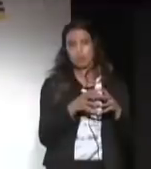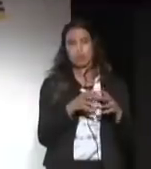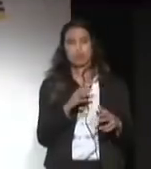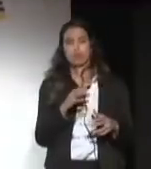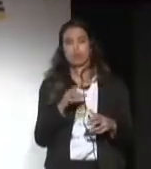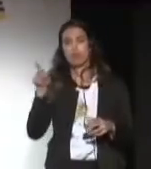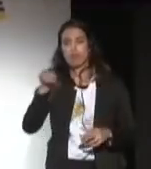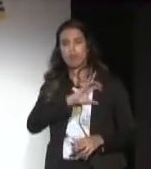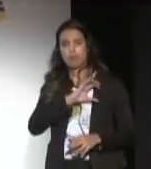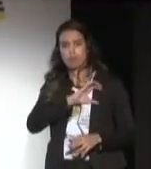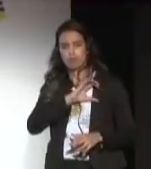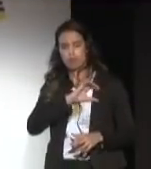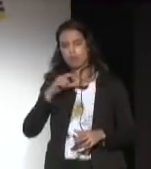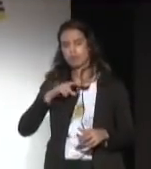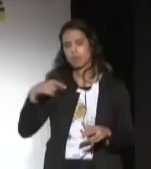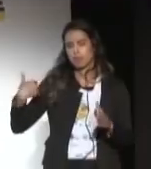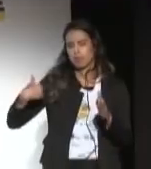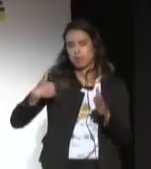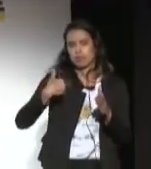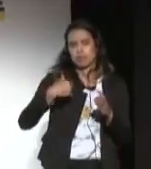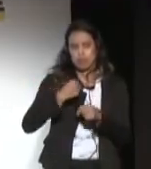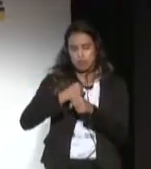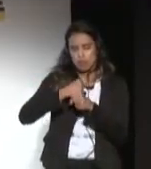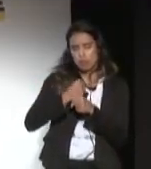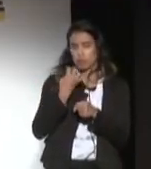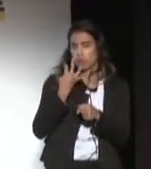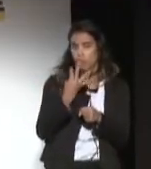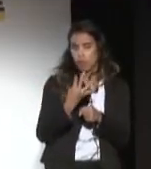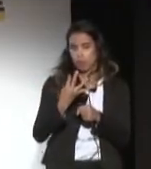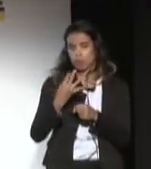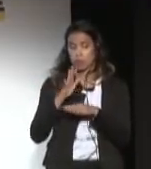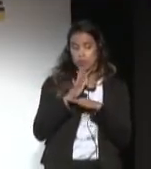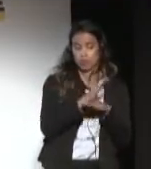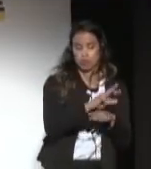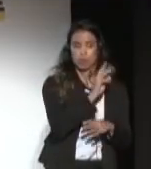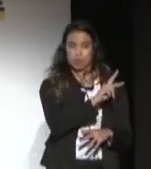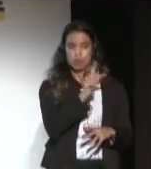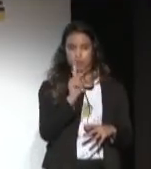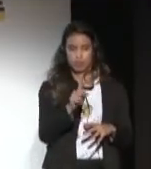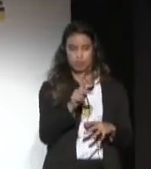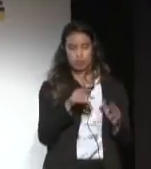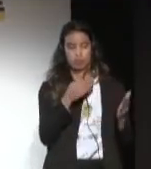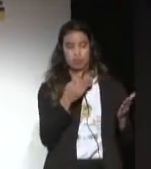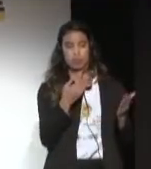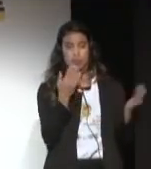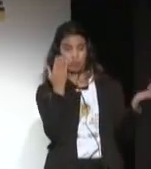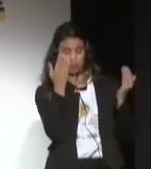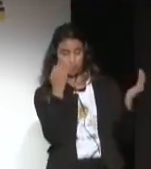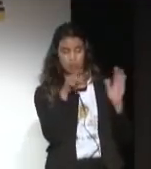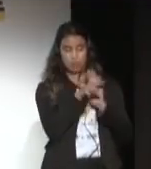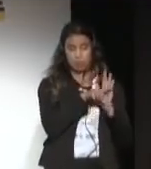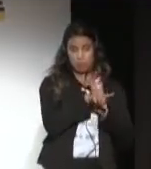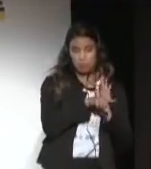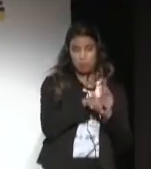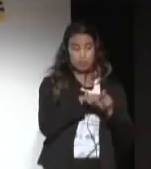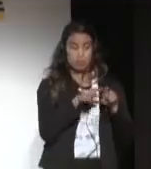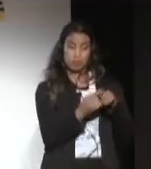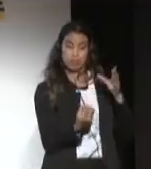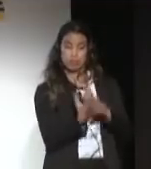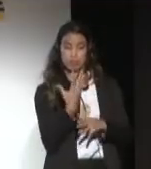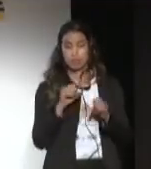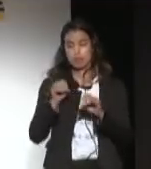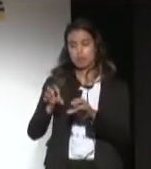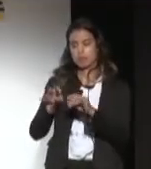eles fazem um processo de 4 anos para a indução de professores através de estratégias de coaching, planos de aula. E em